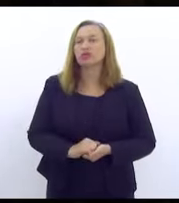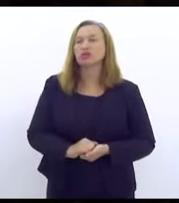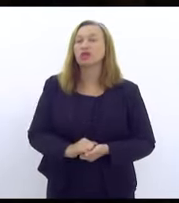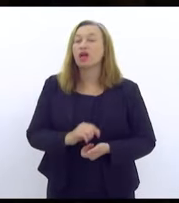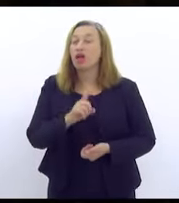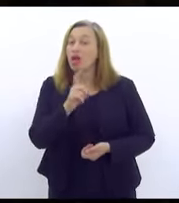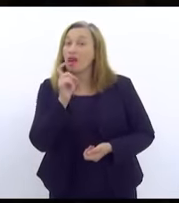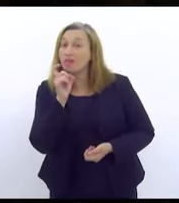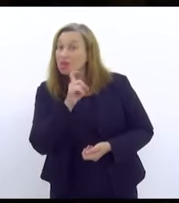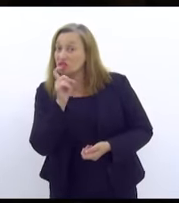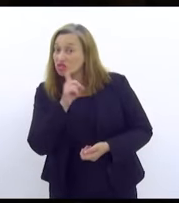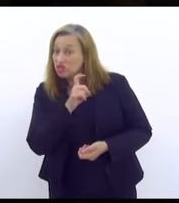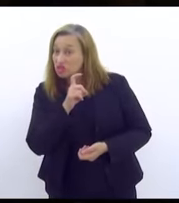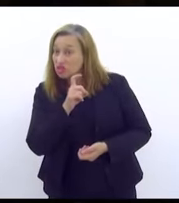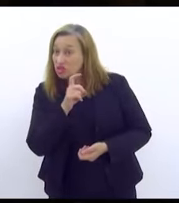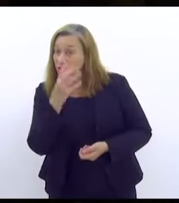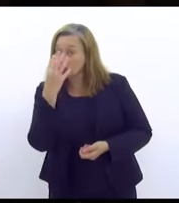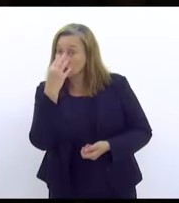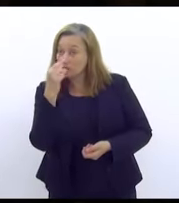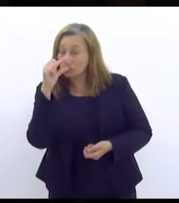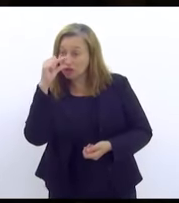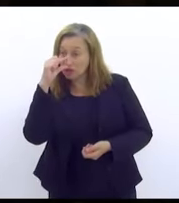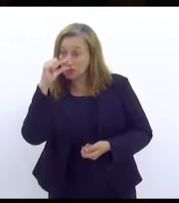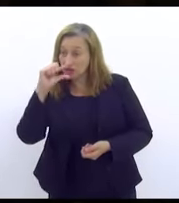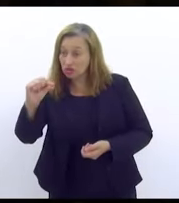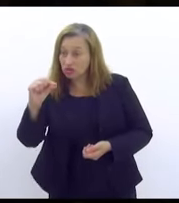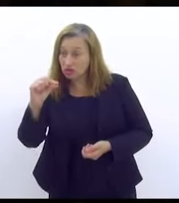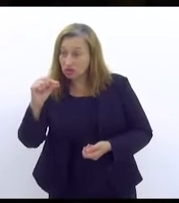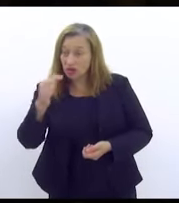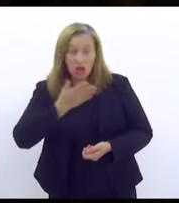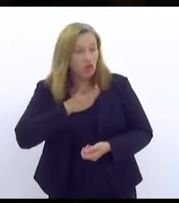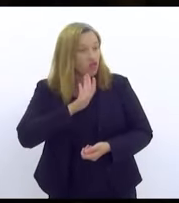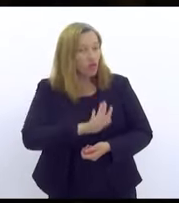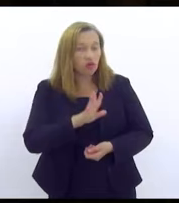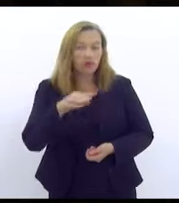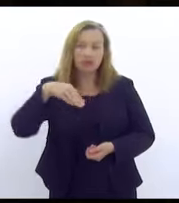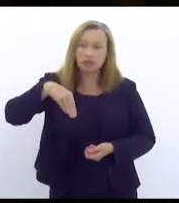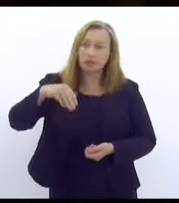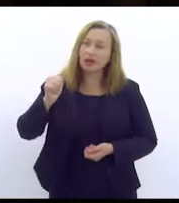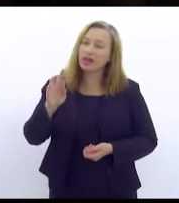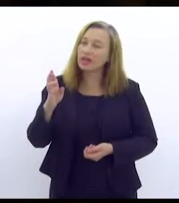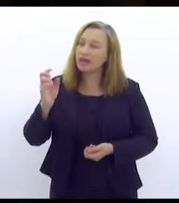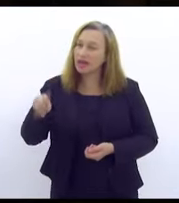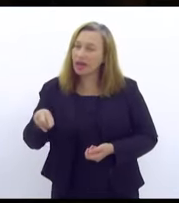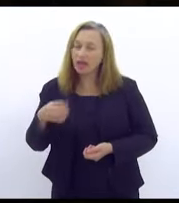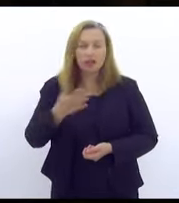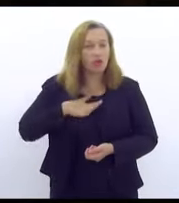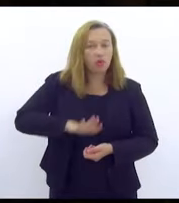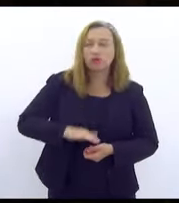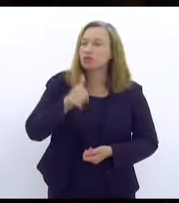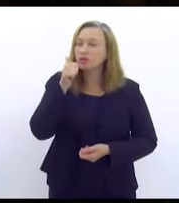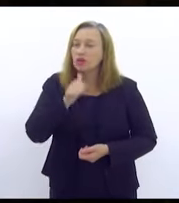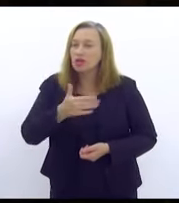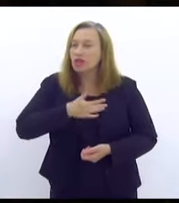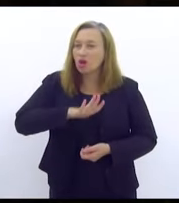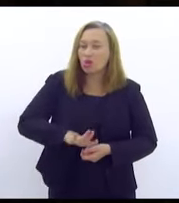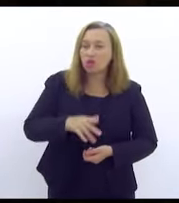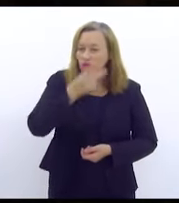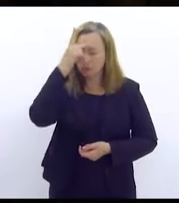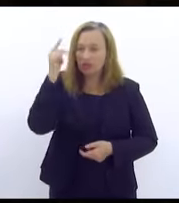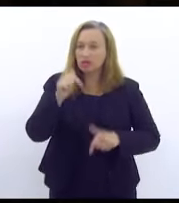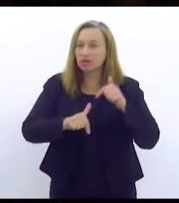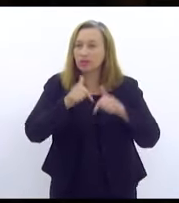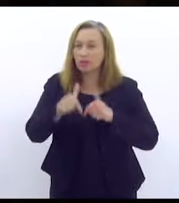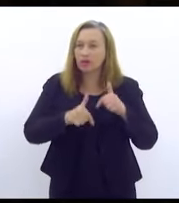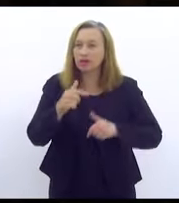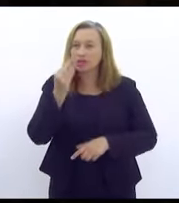nas mentiras do Pinóquio. Ele não gosta de Maricá, ele não gosta de mulher, ele não gosta de trabalhador,